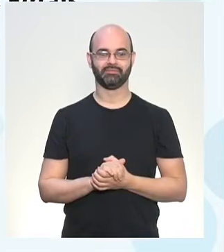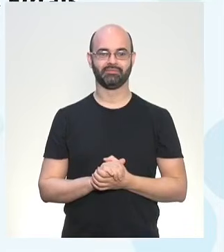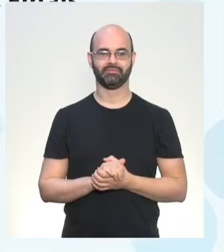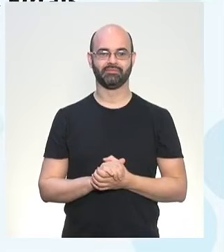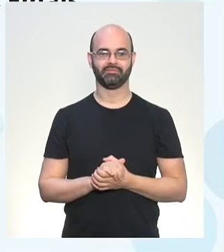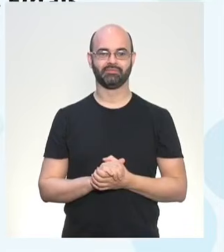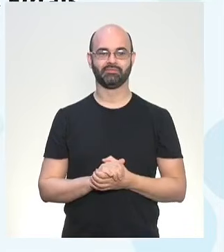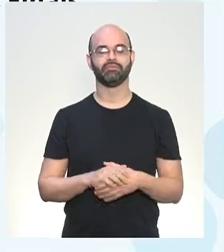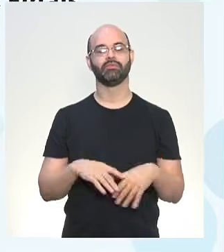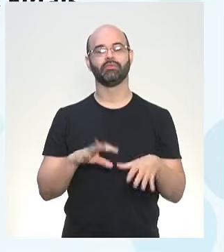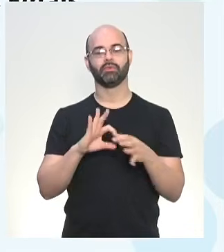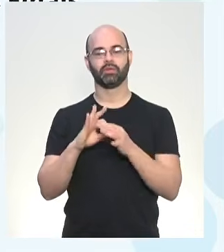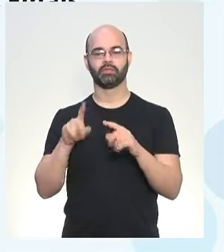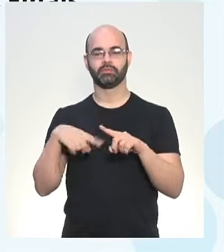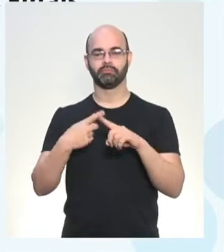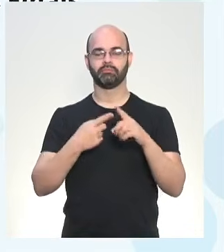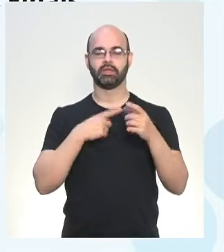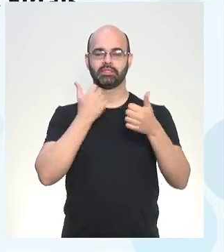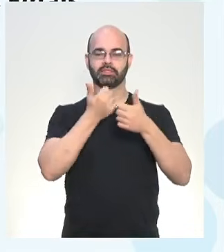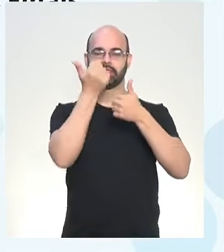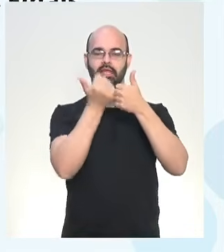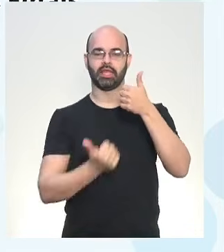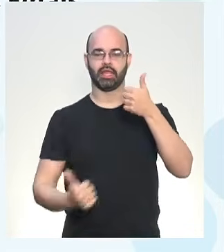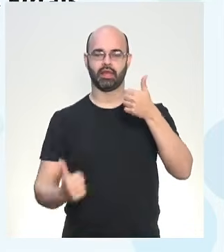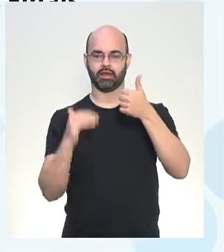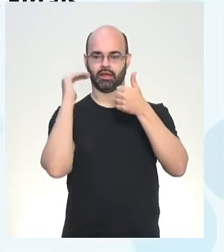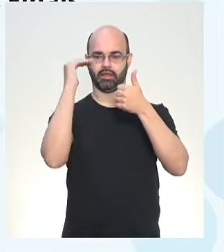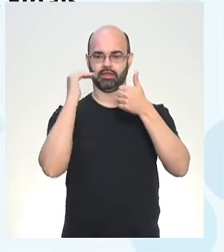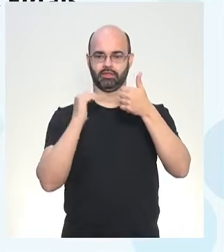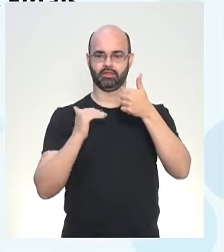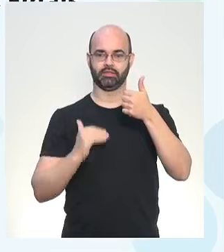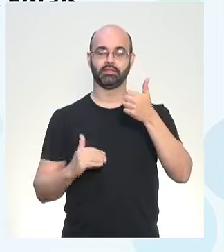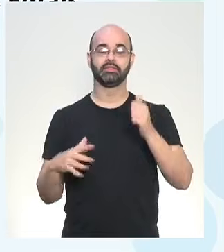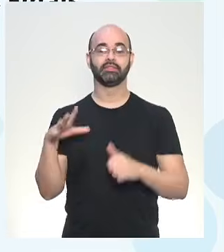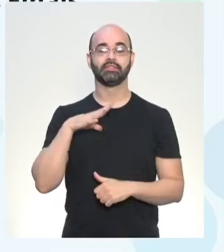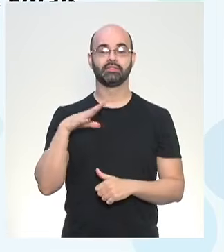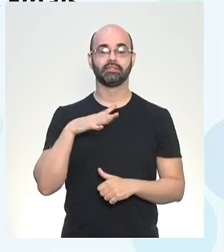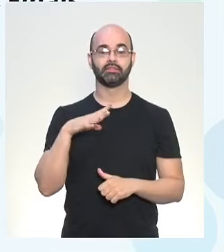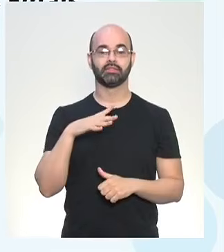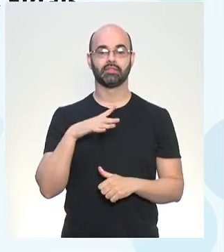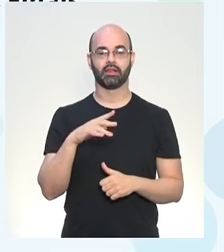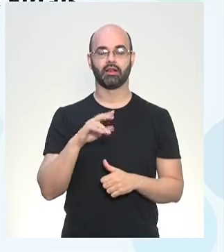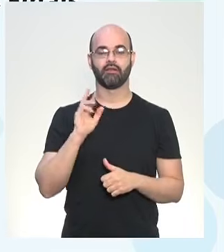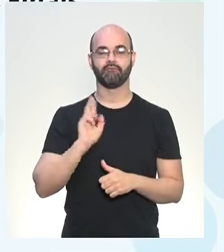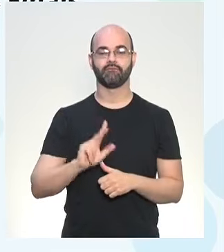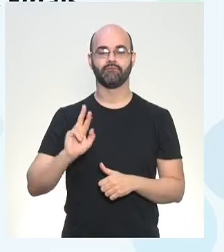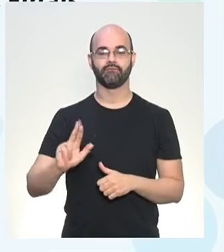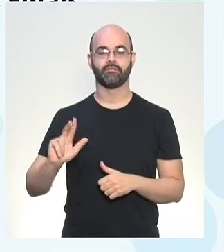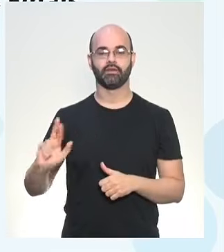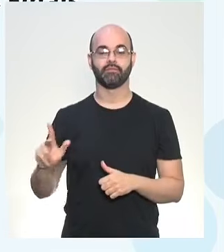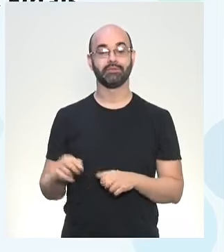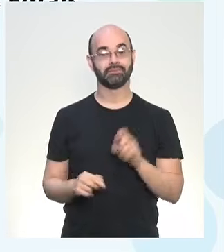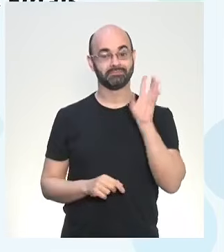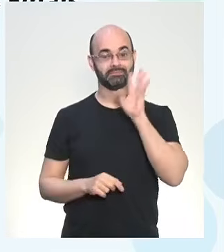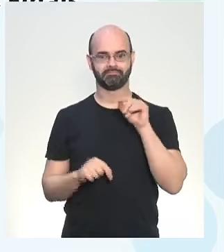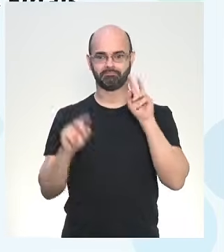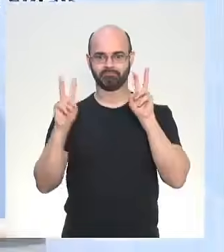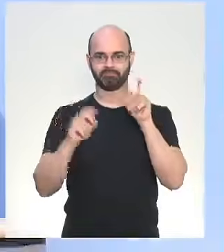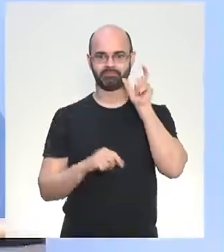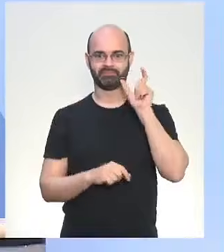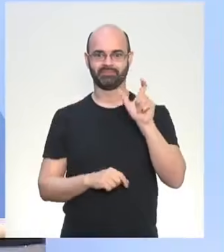Conexões e hierarquias entre diferentes cidades. Olha que legal, um tema muito